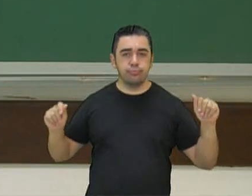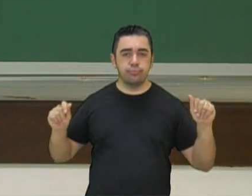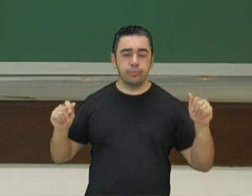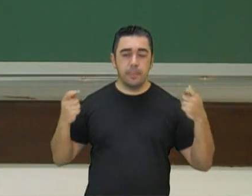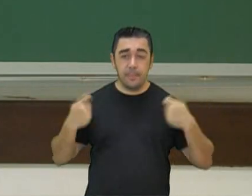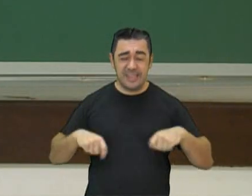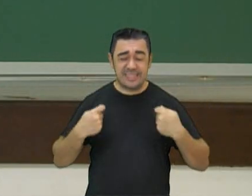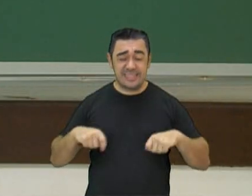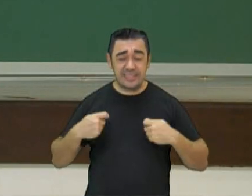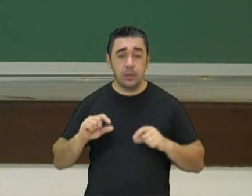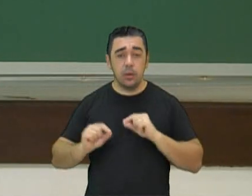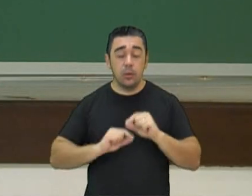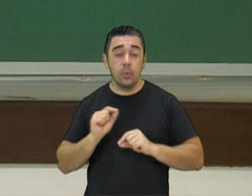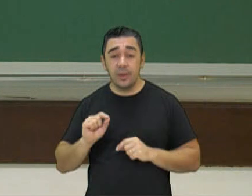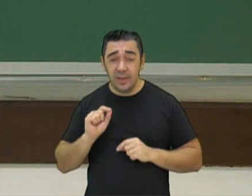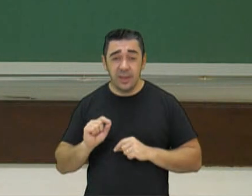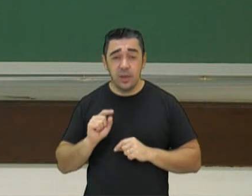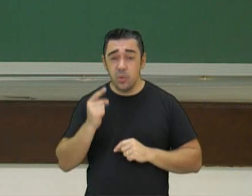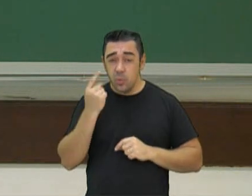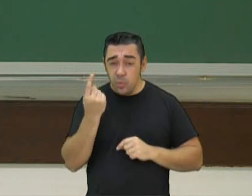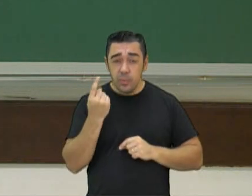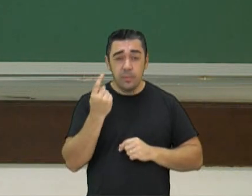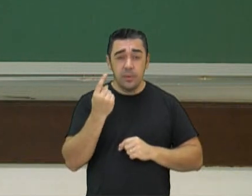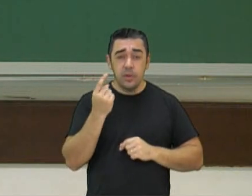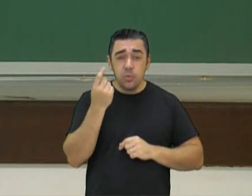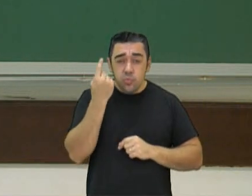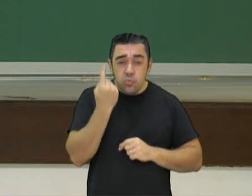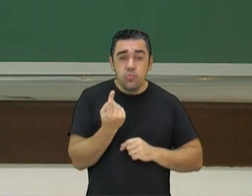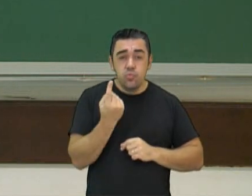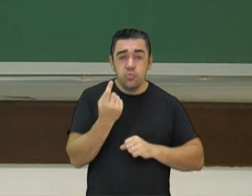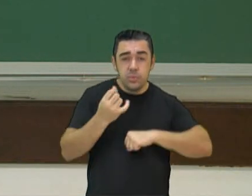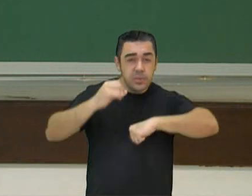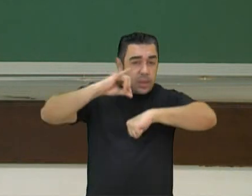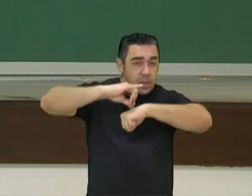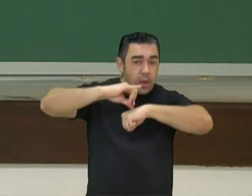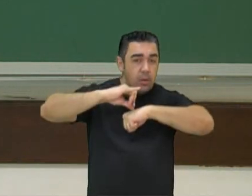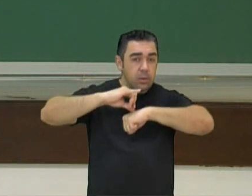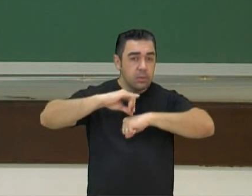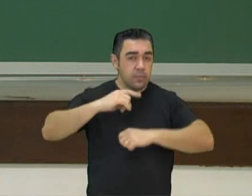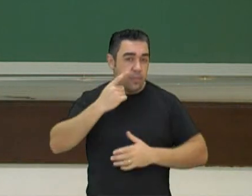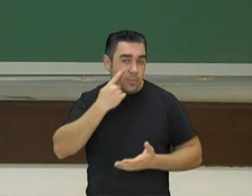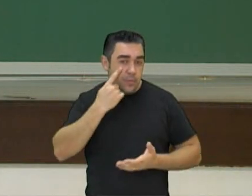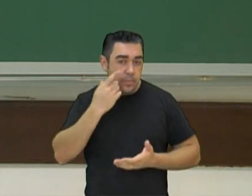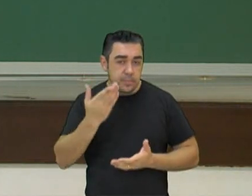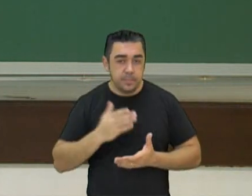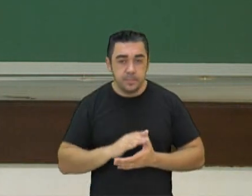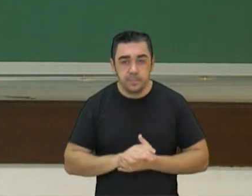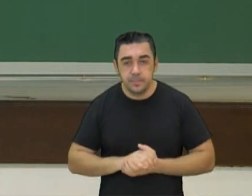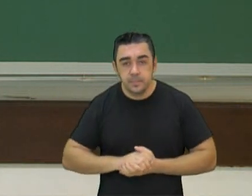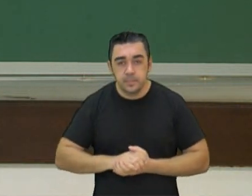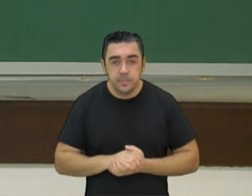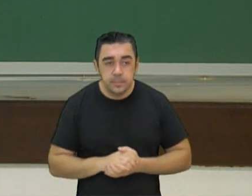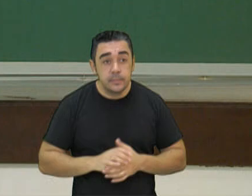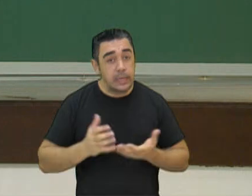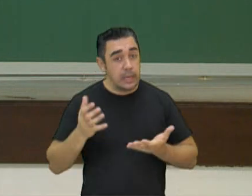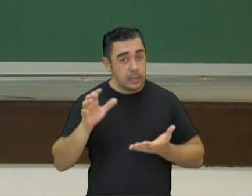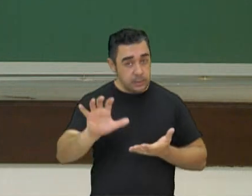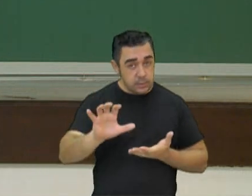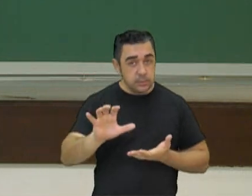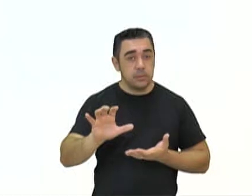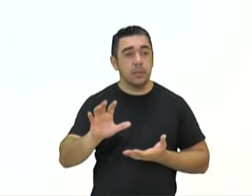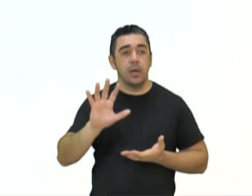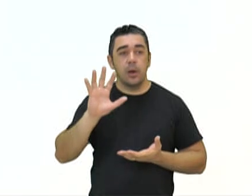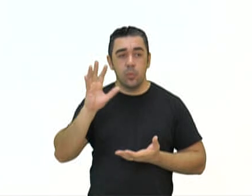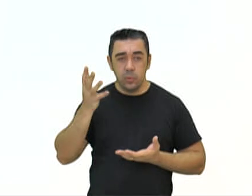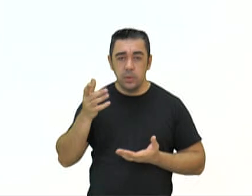ser de uma que não tivesse só um ponto central. Veremos. Assim, nasceu